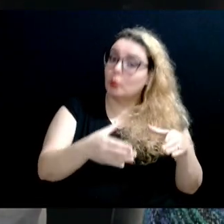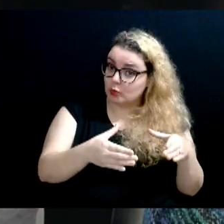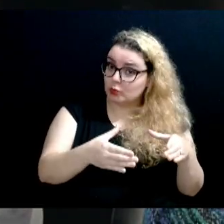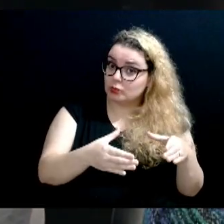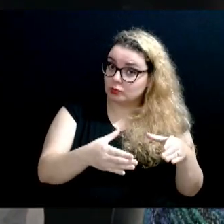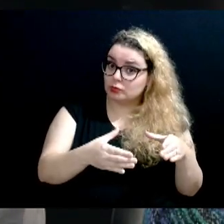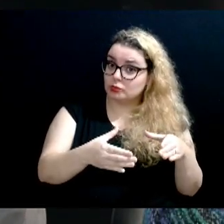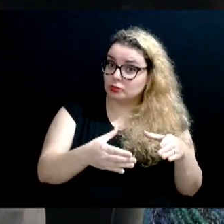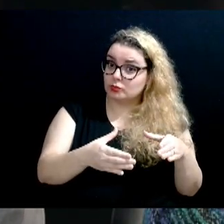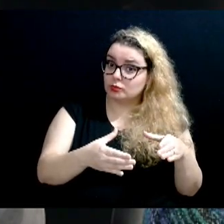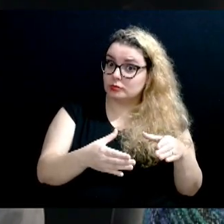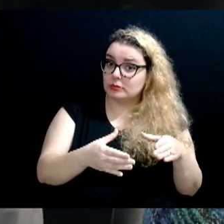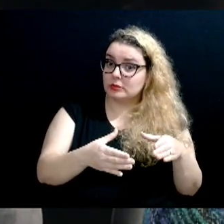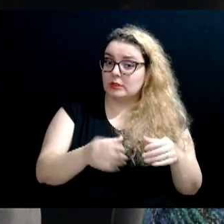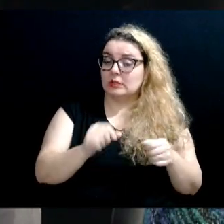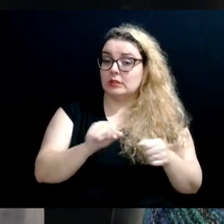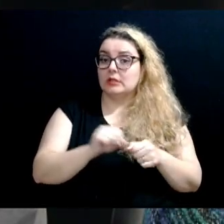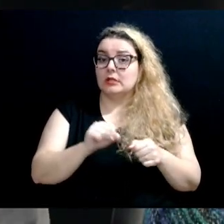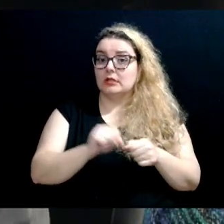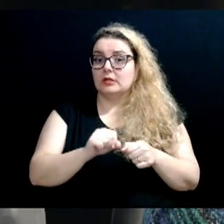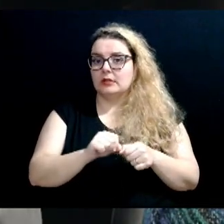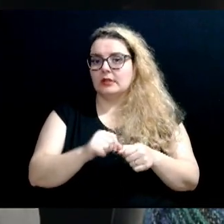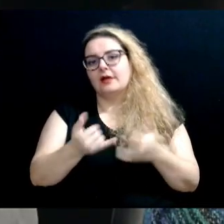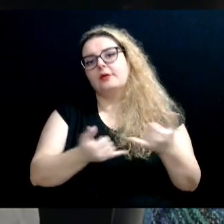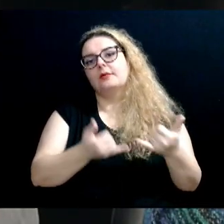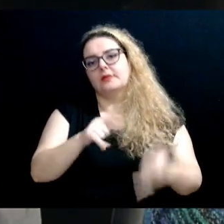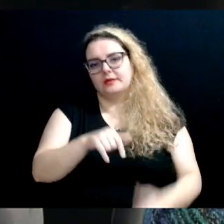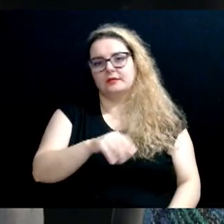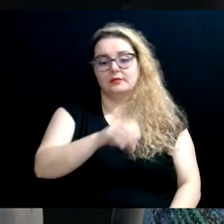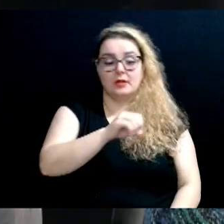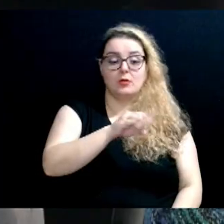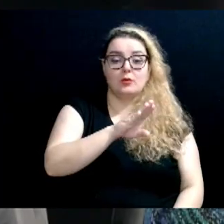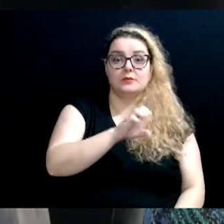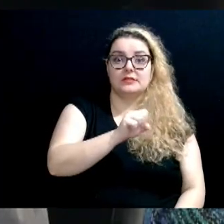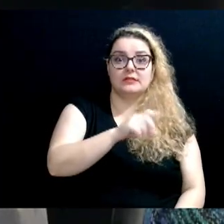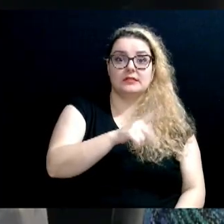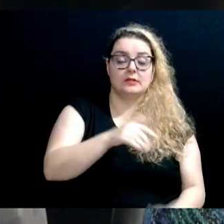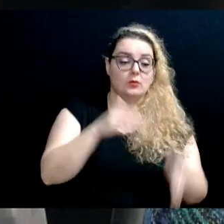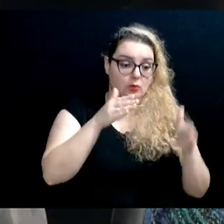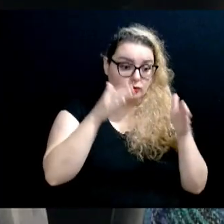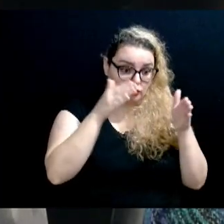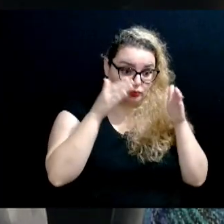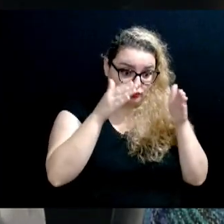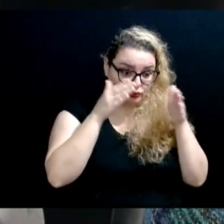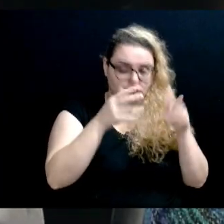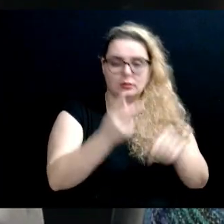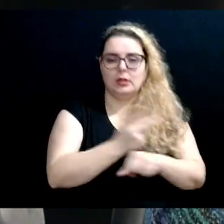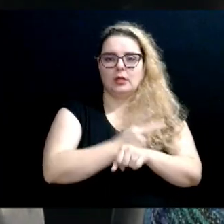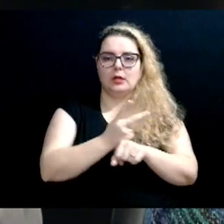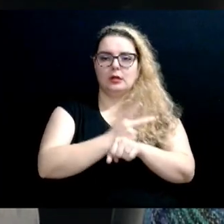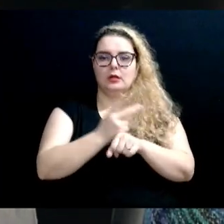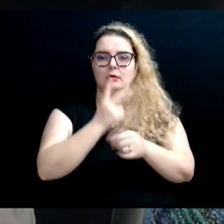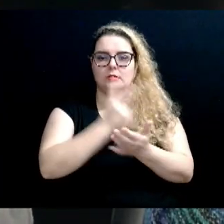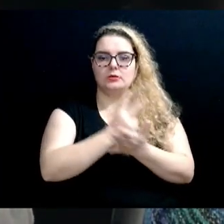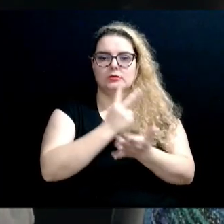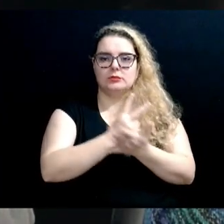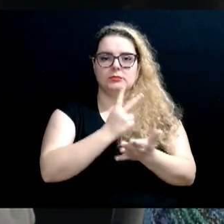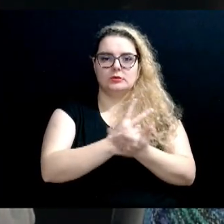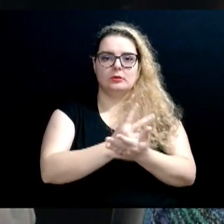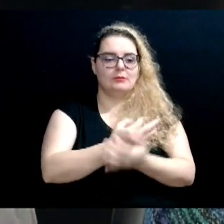mantêm, aí eu brinco que é a zona da obsessão, que você está buscando o tempo inteiro ser o mais perfeito